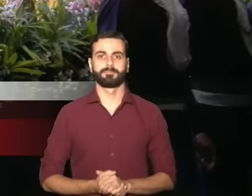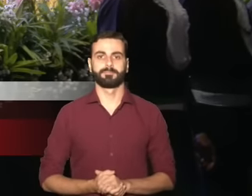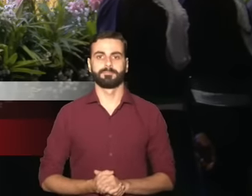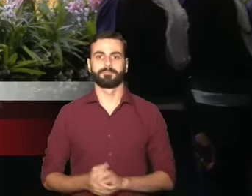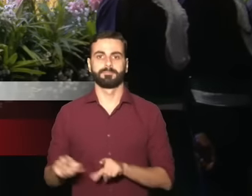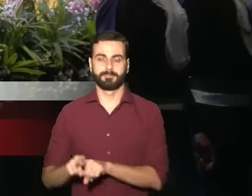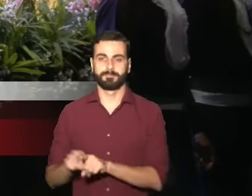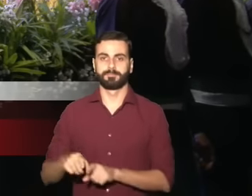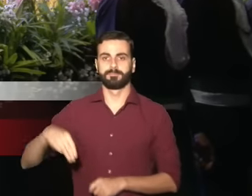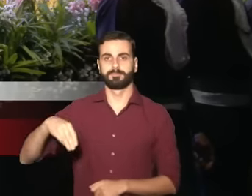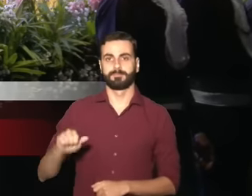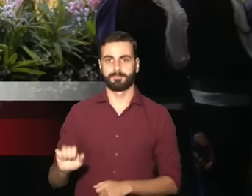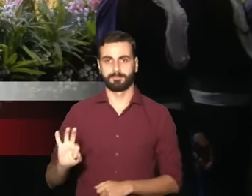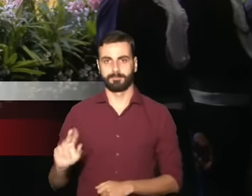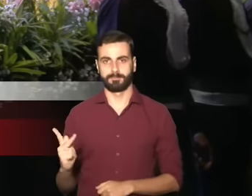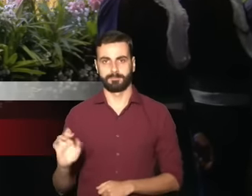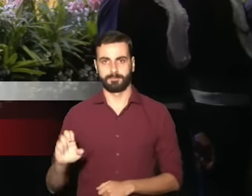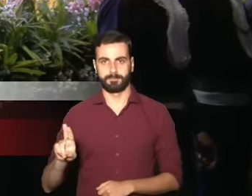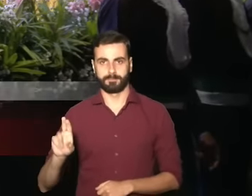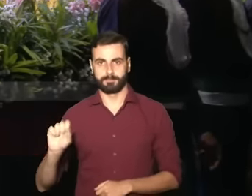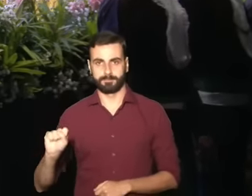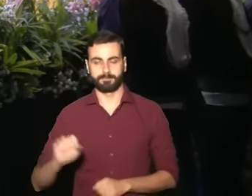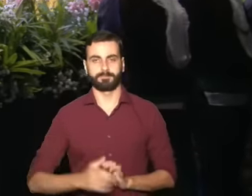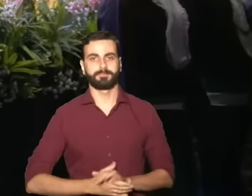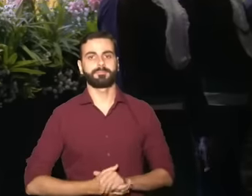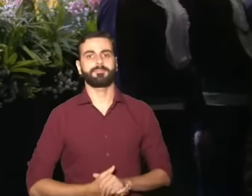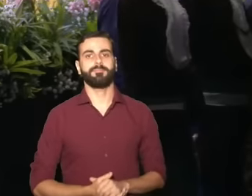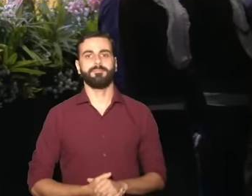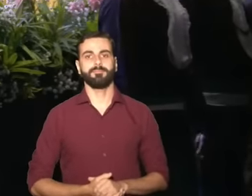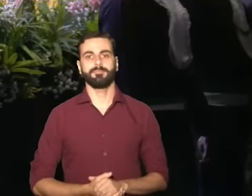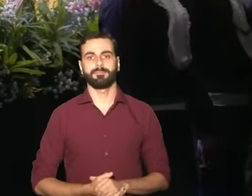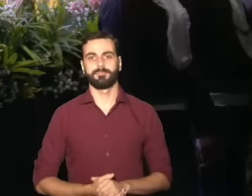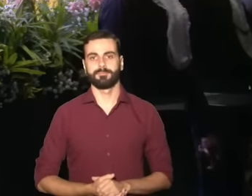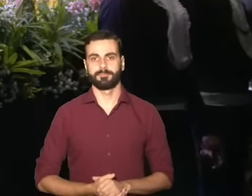e Matheus Ferreira Santana.